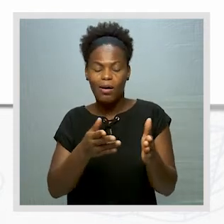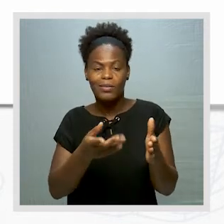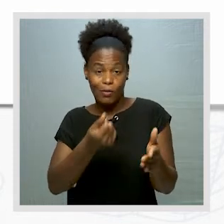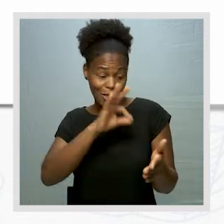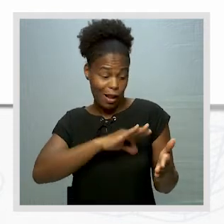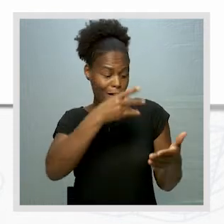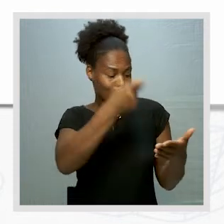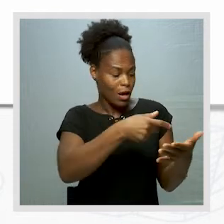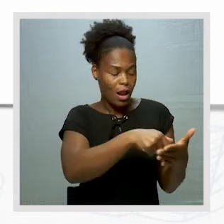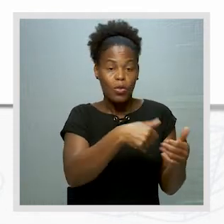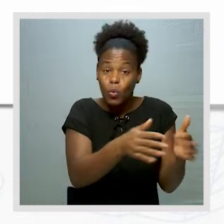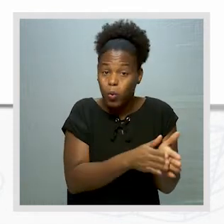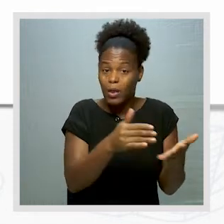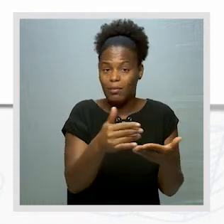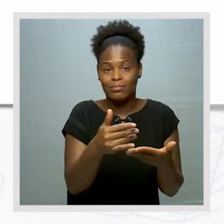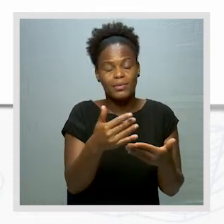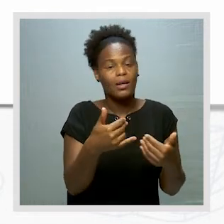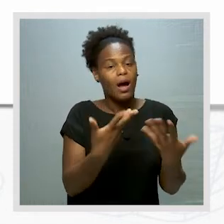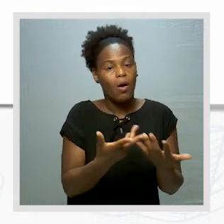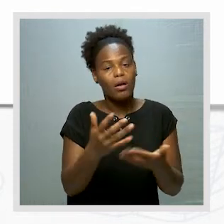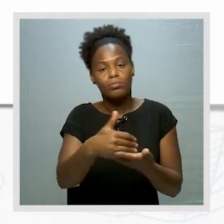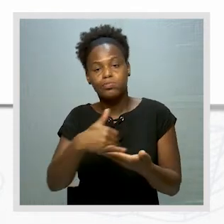encontrar, então, o rendimento pessoal disponível?